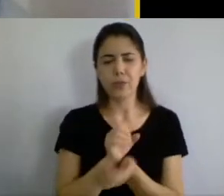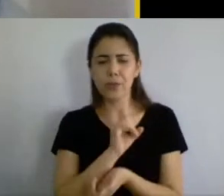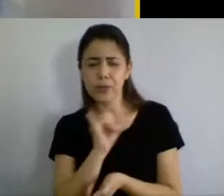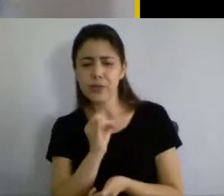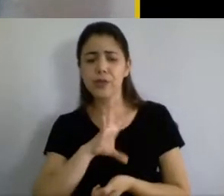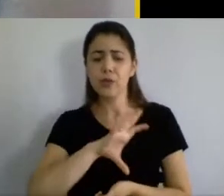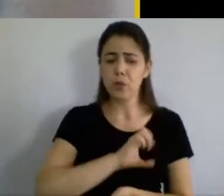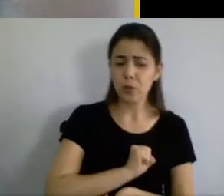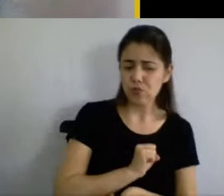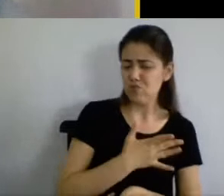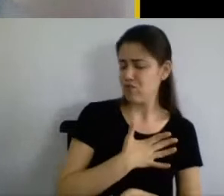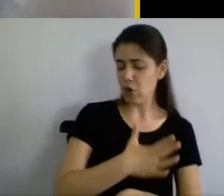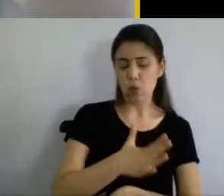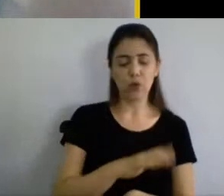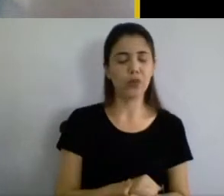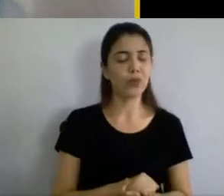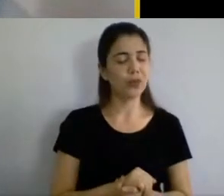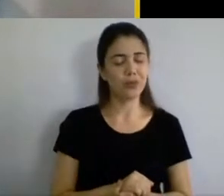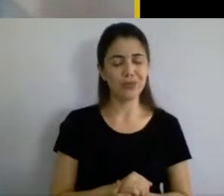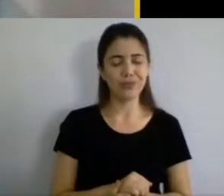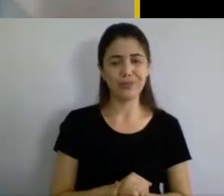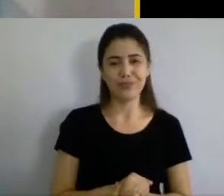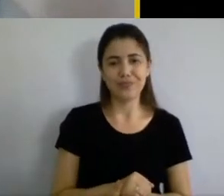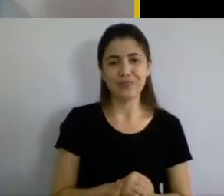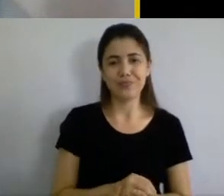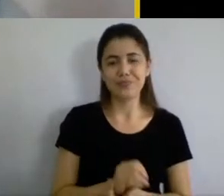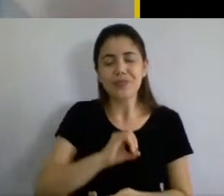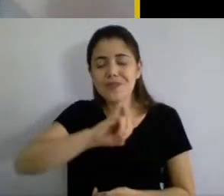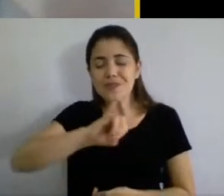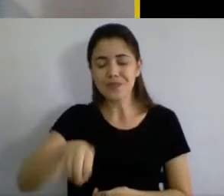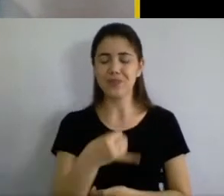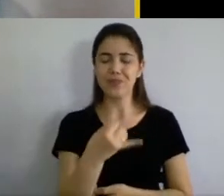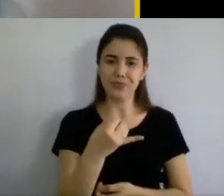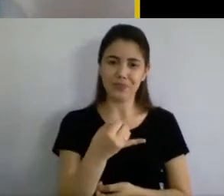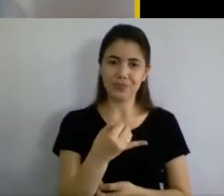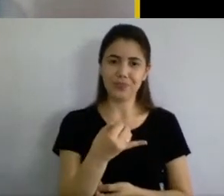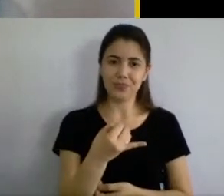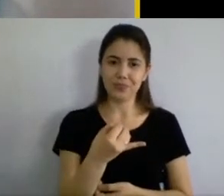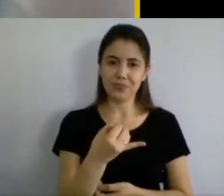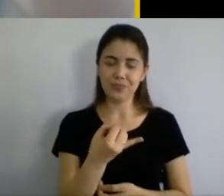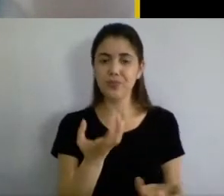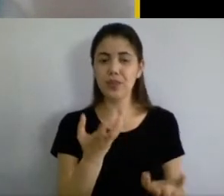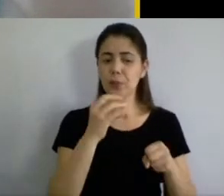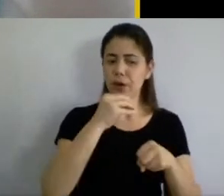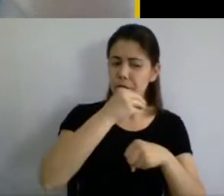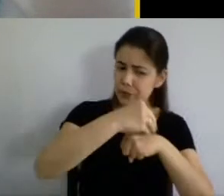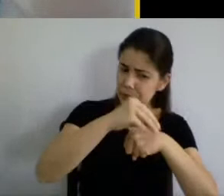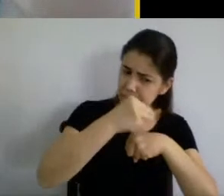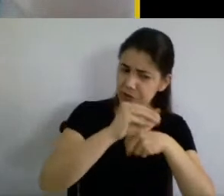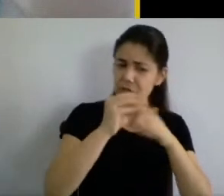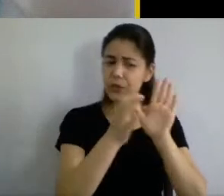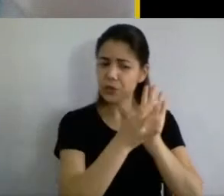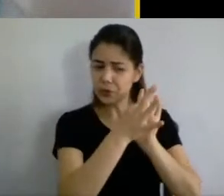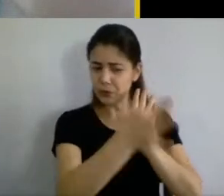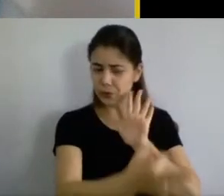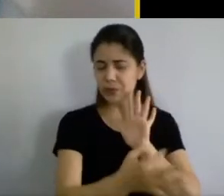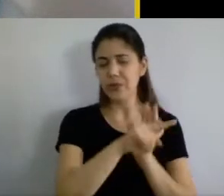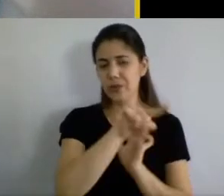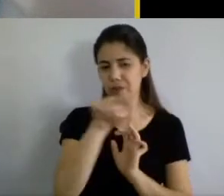todo. Tá? Então, aproveitem esse momento para fazer suas sugestões, para fazer suas